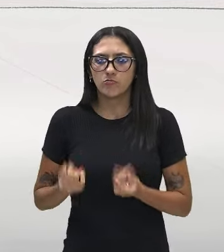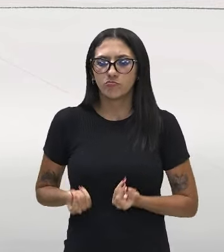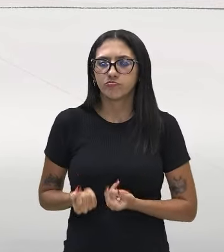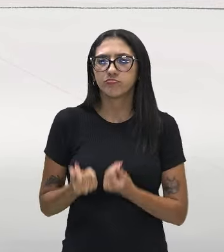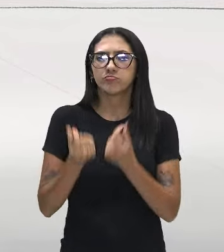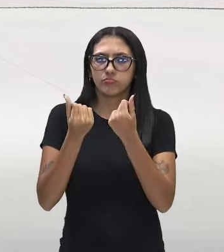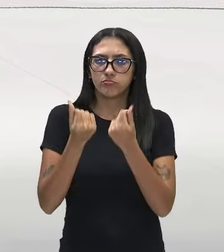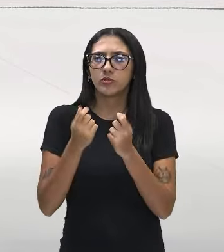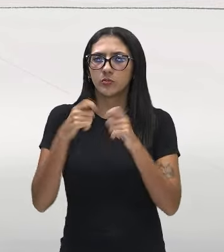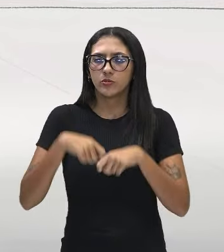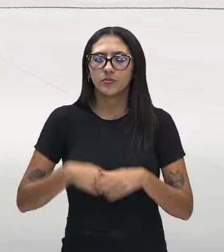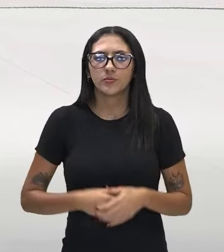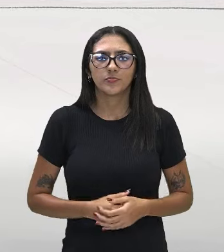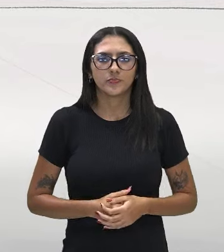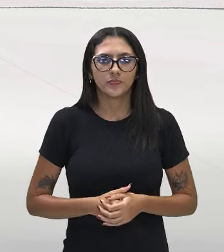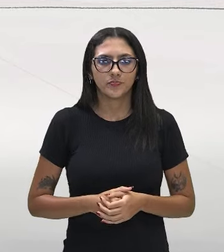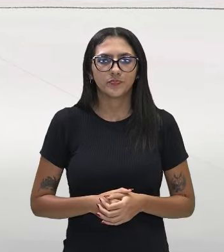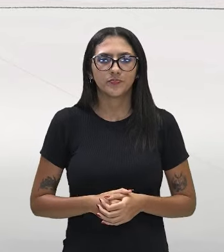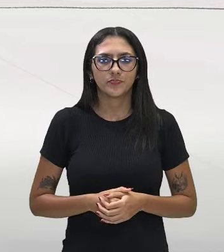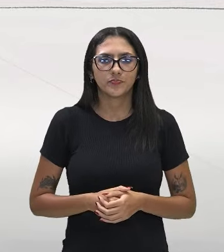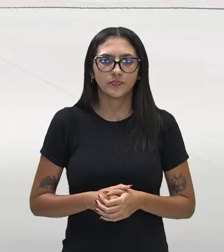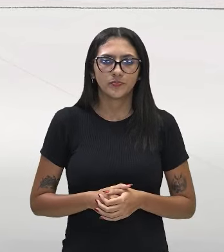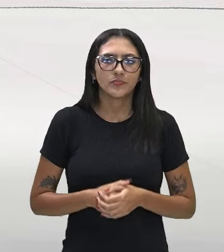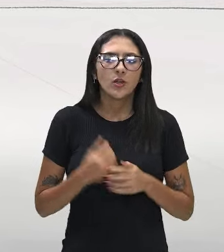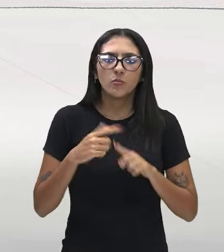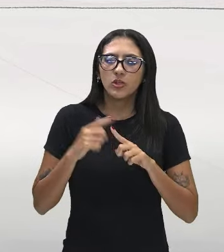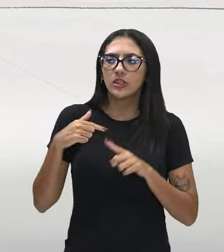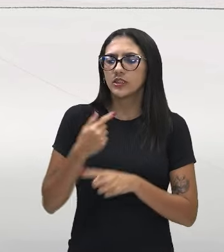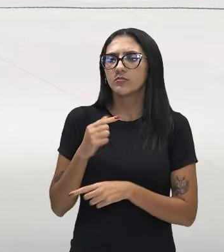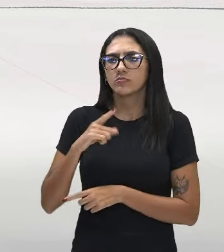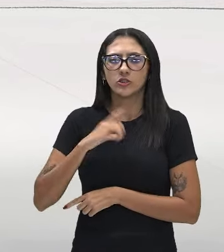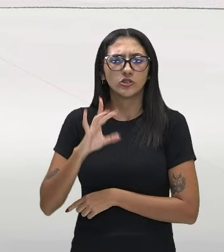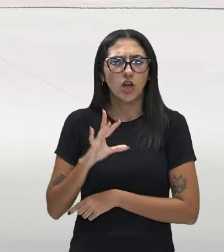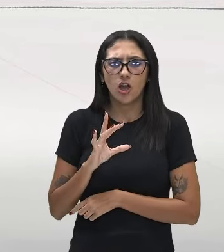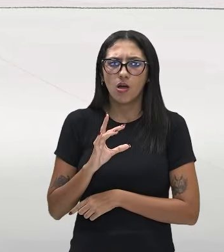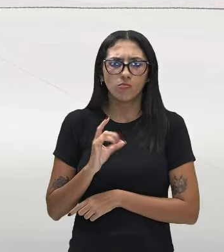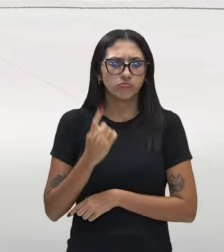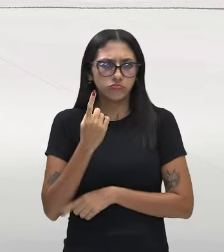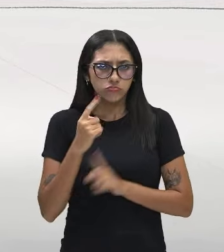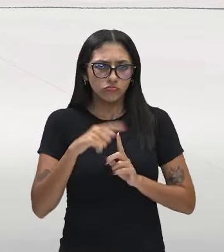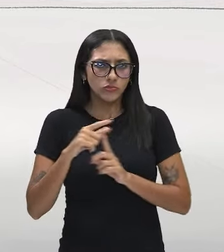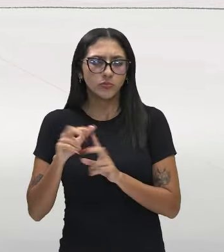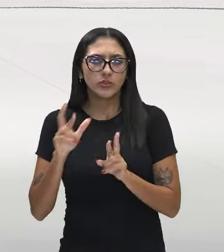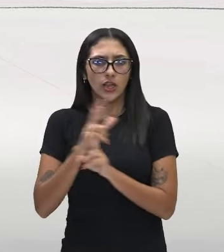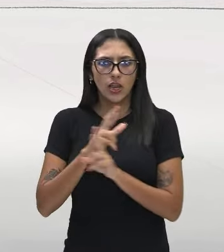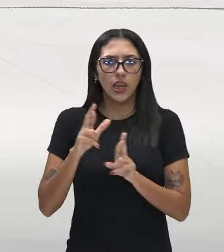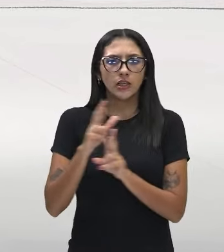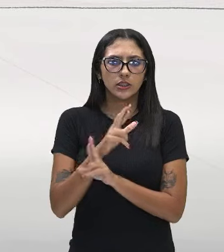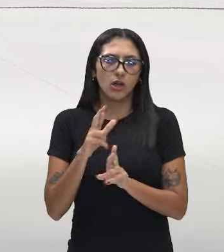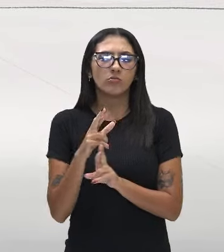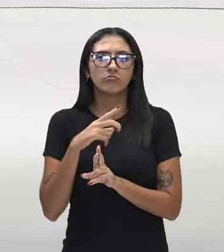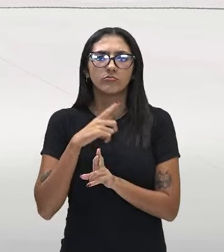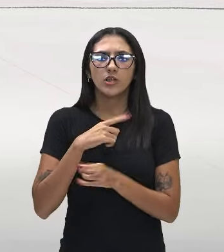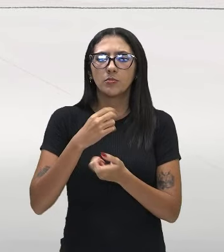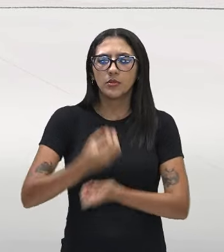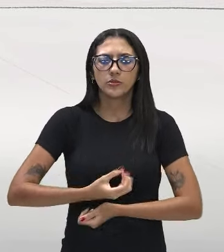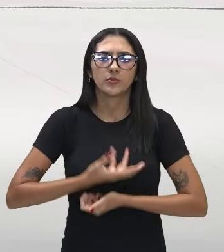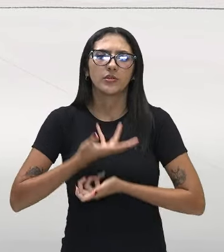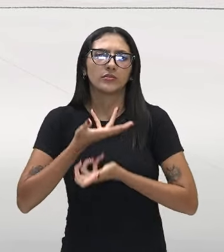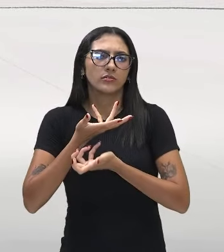está a grande chave. Porque a gente não tem só uma relação comercial, né? A gente tem uma expressão criativa